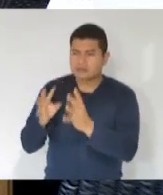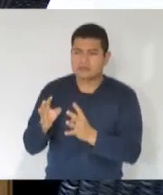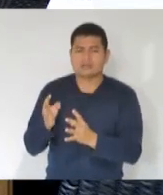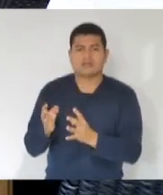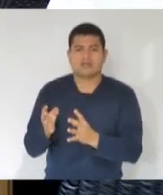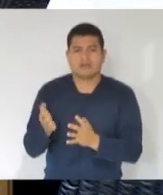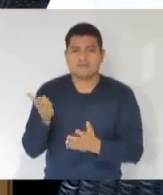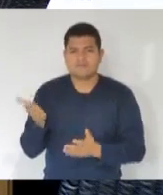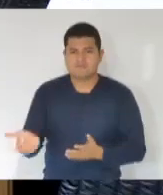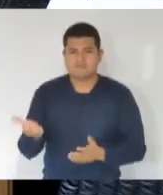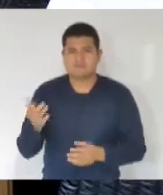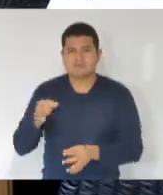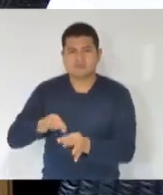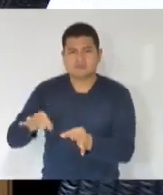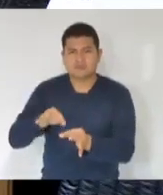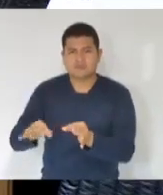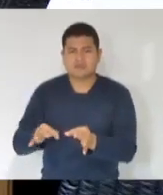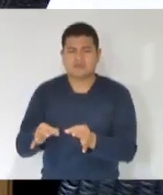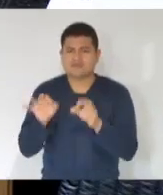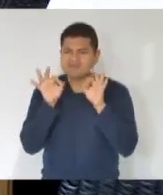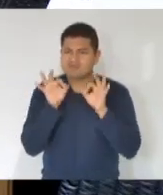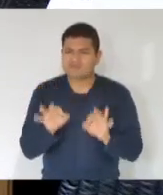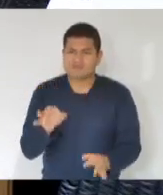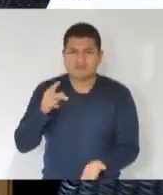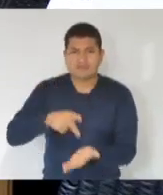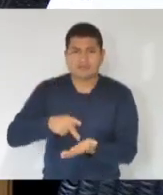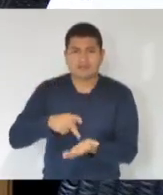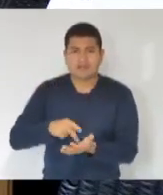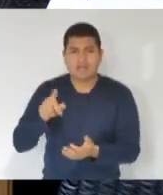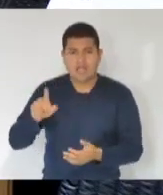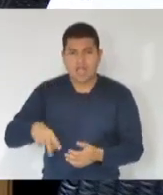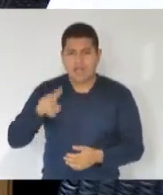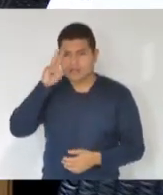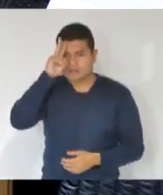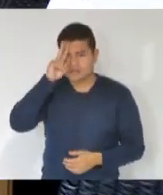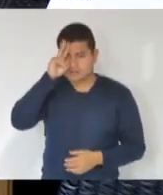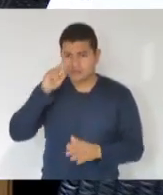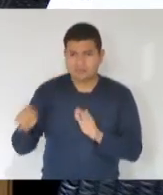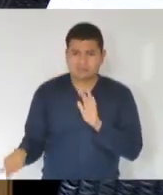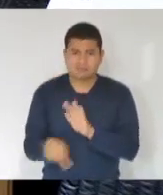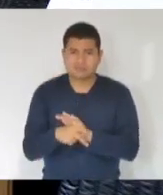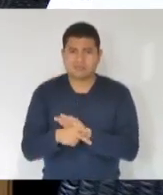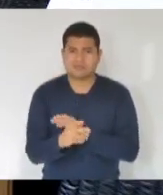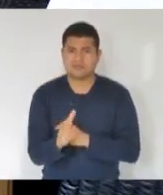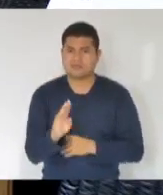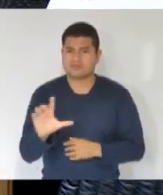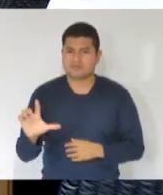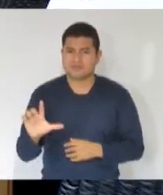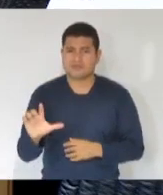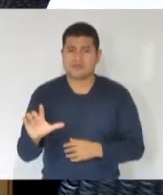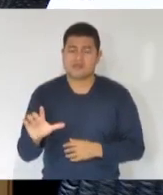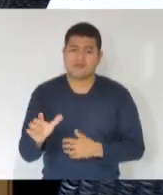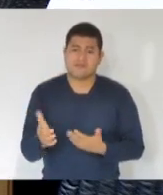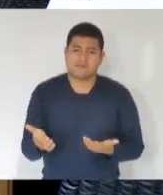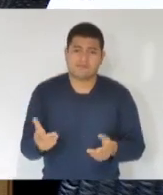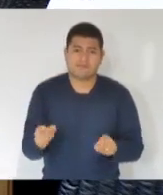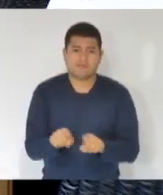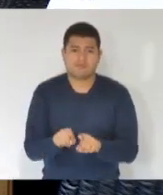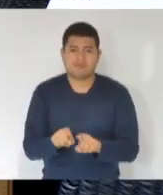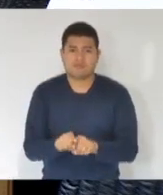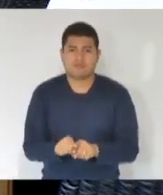das instituições que, de fato, é patrimônio histórico e por que não dizer, a